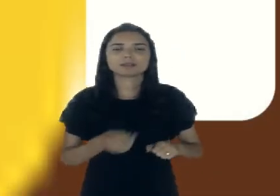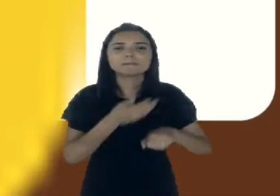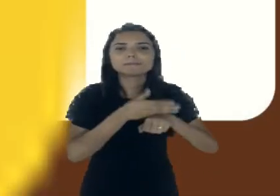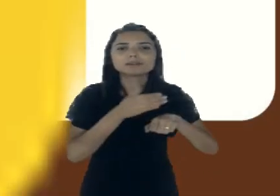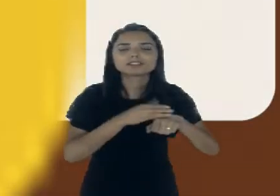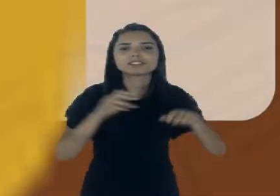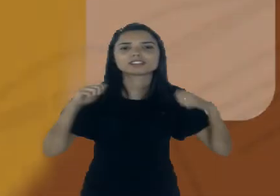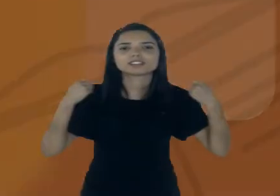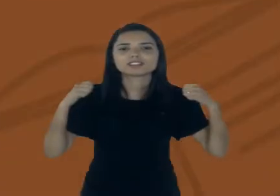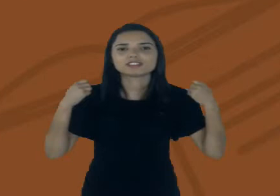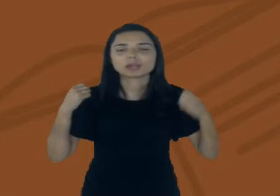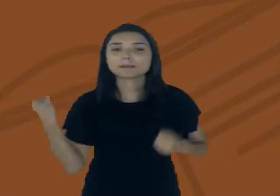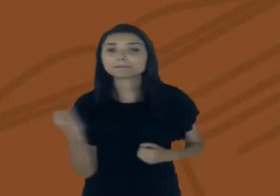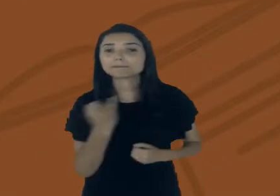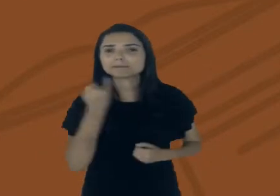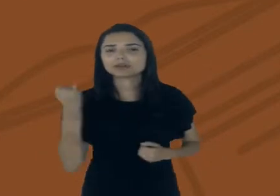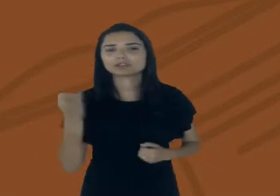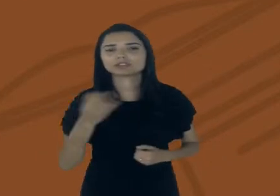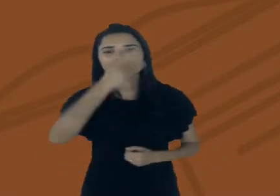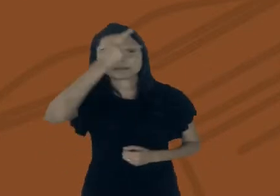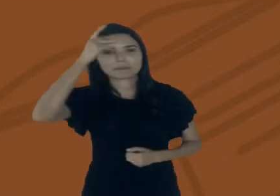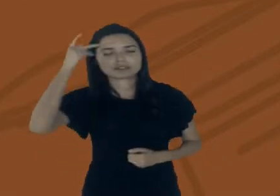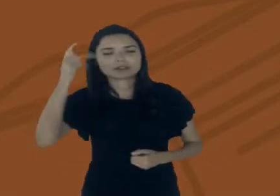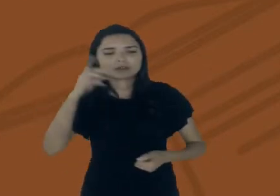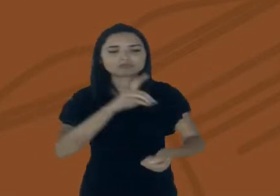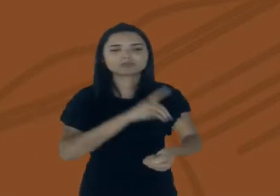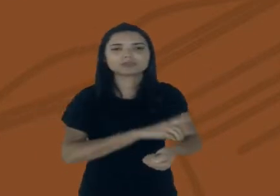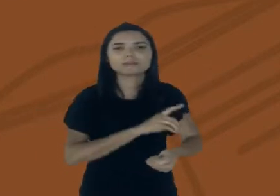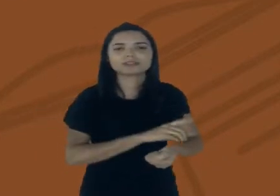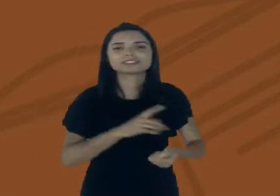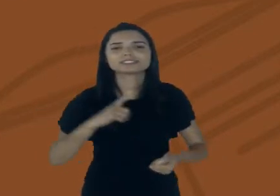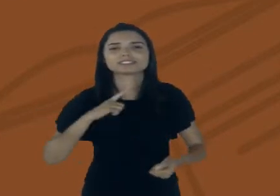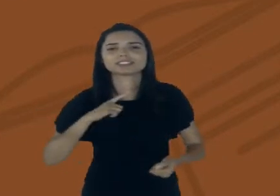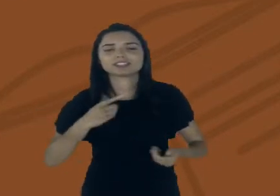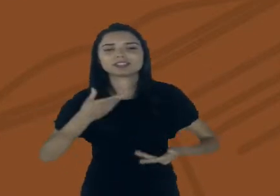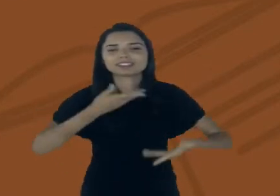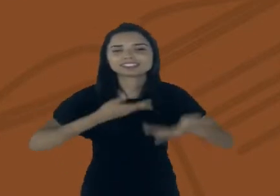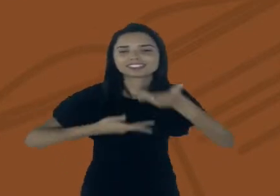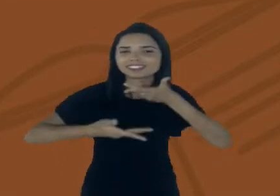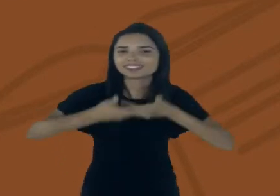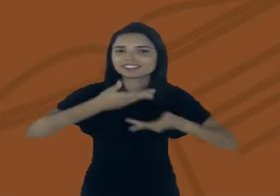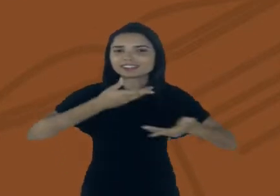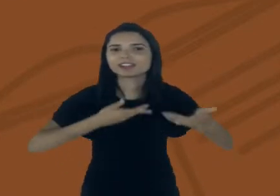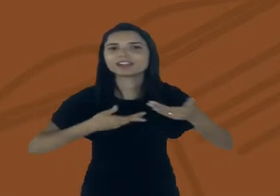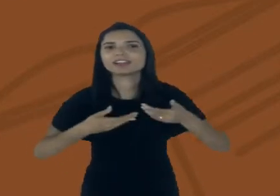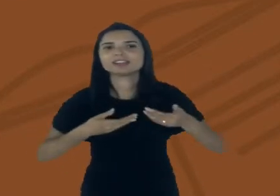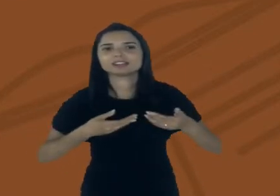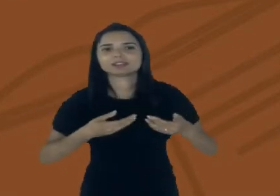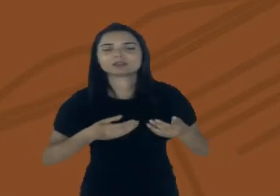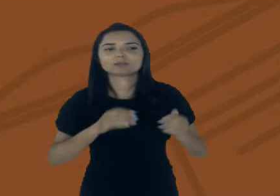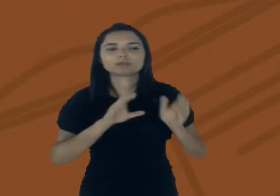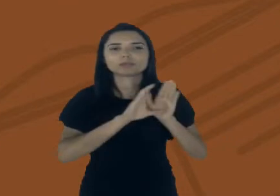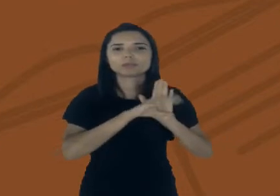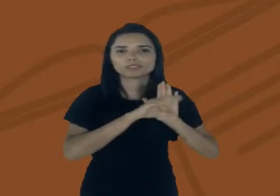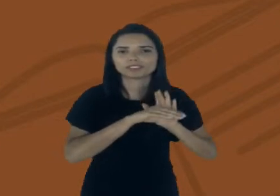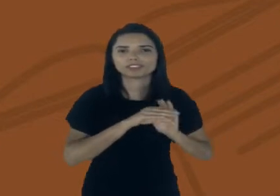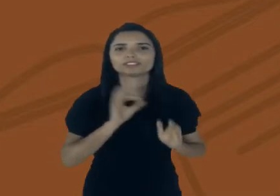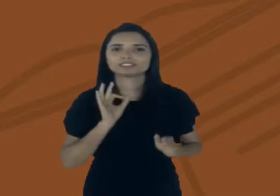com Diabetes e vamos dialogar em relação a alguns conceitos formados em torno dessa patologia,